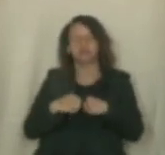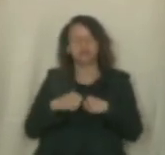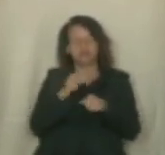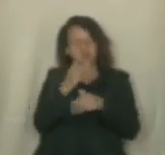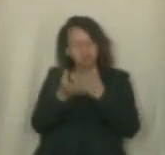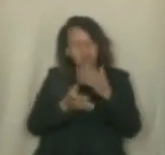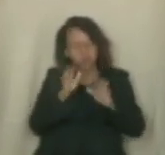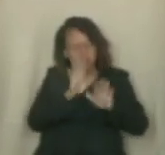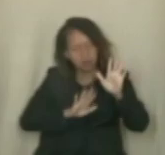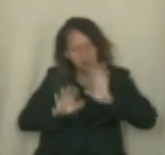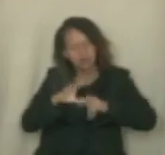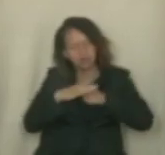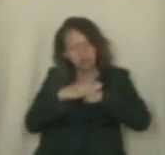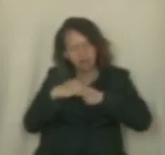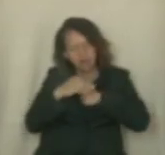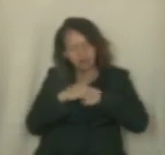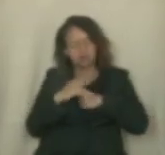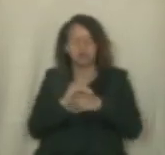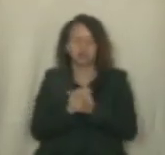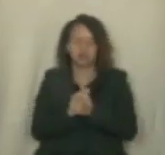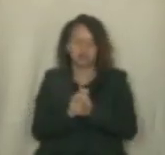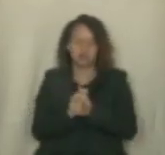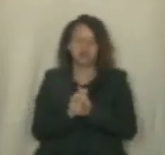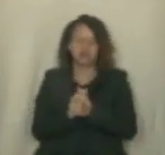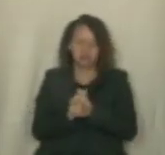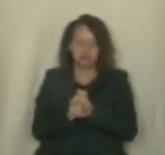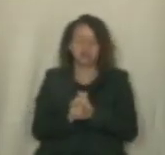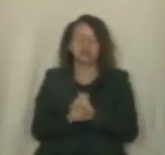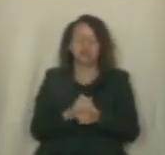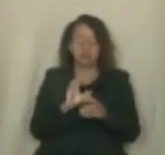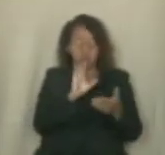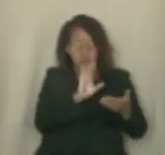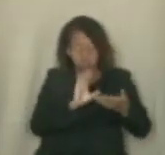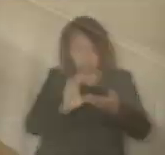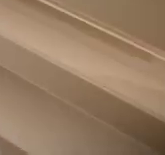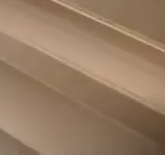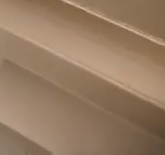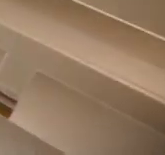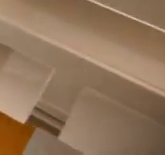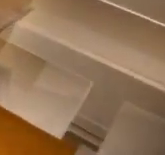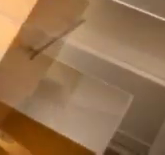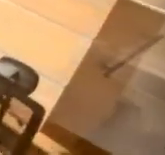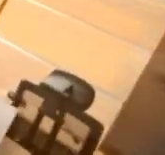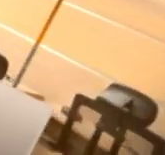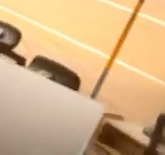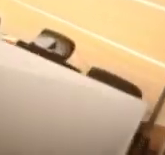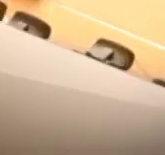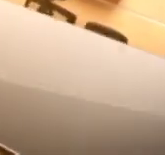cuidado, com carinho, com atenção, para buscar mais investimento para a nossa cidade.